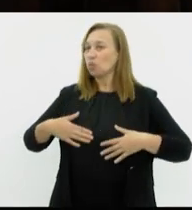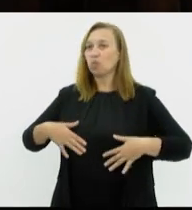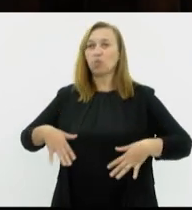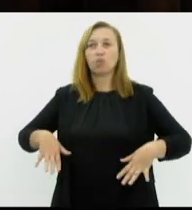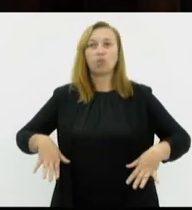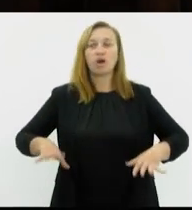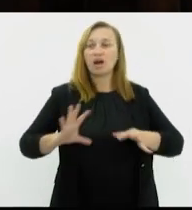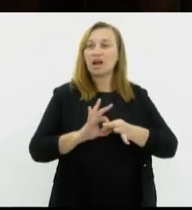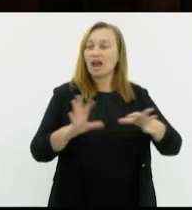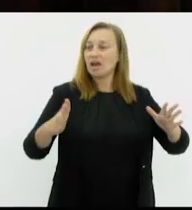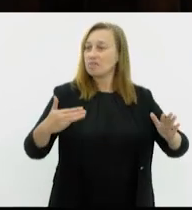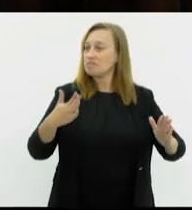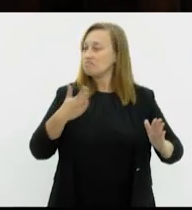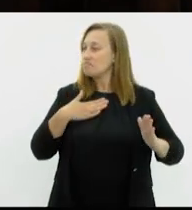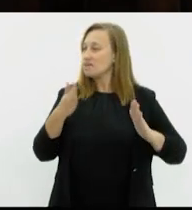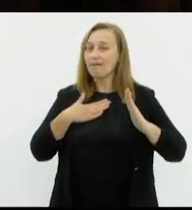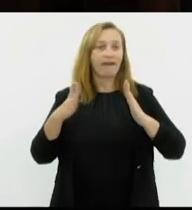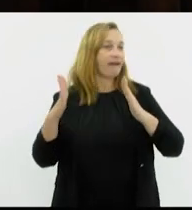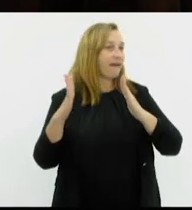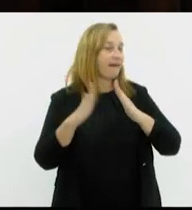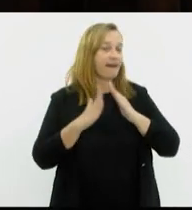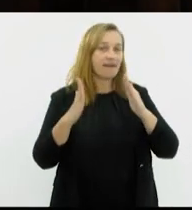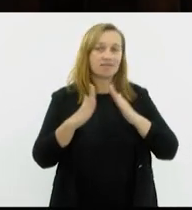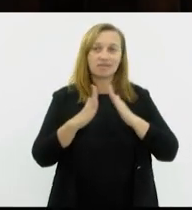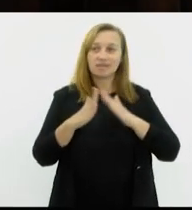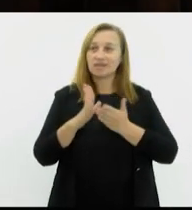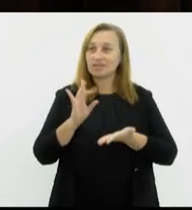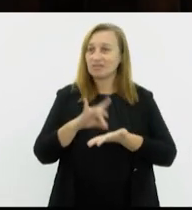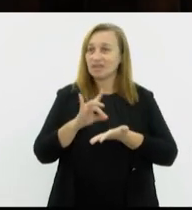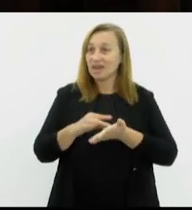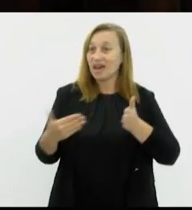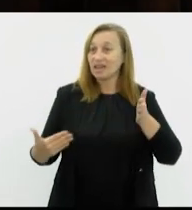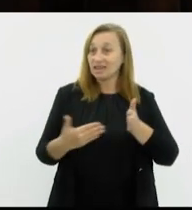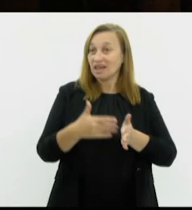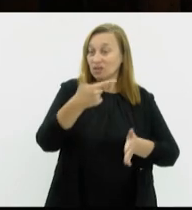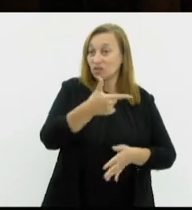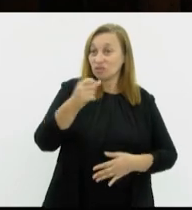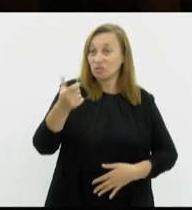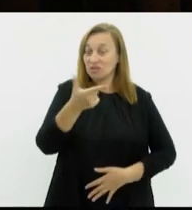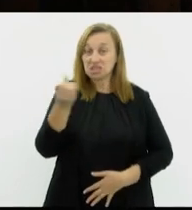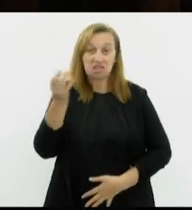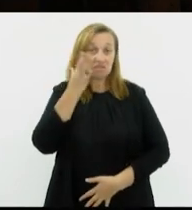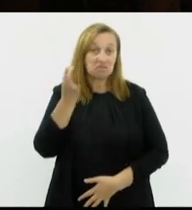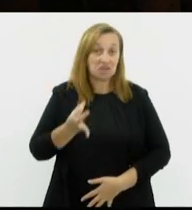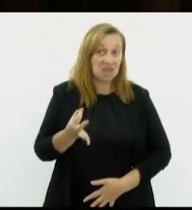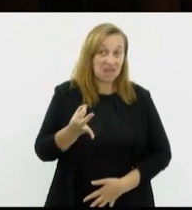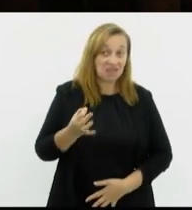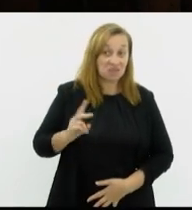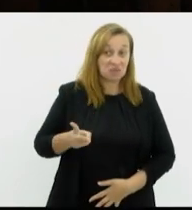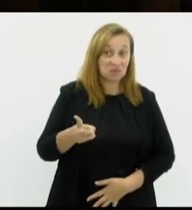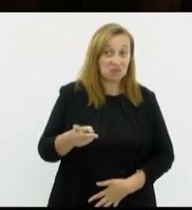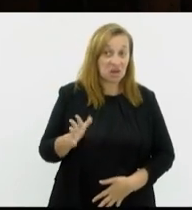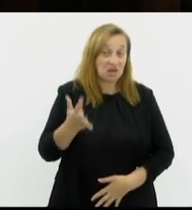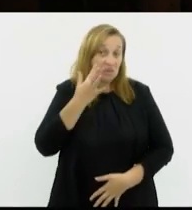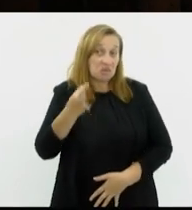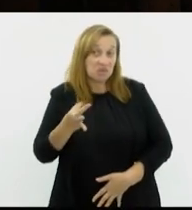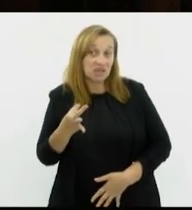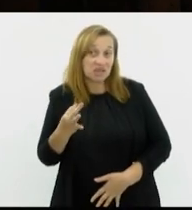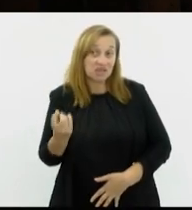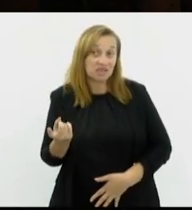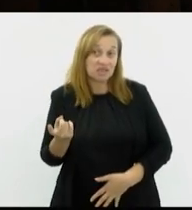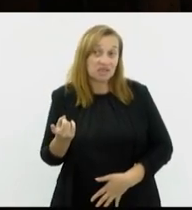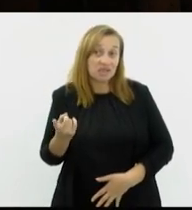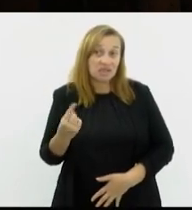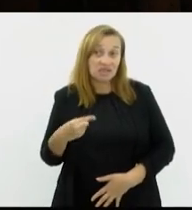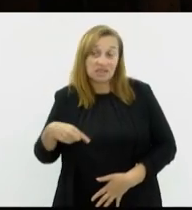Aqui virou minha casa mesmo. Até 2026, né? Não se sabe. Não sei se a gente vai para cá, vai